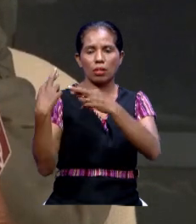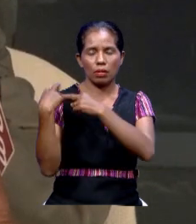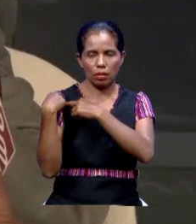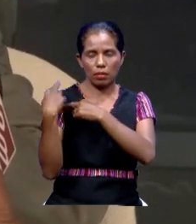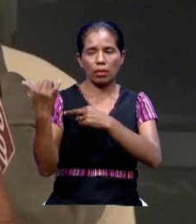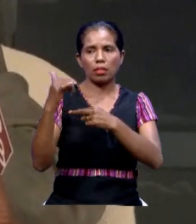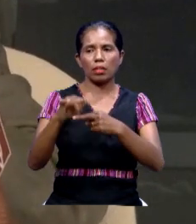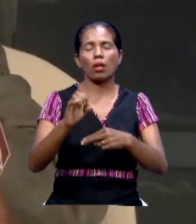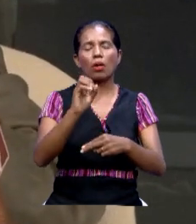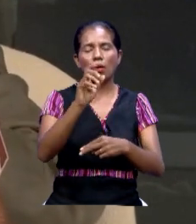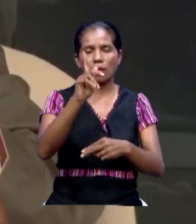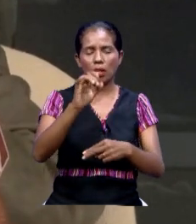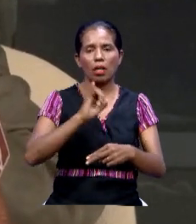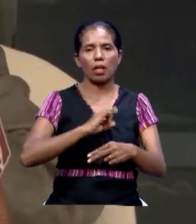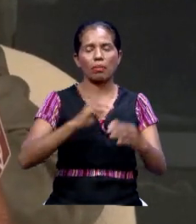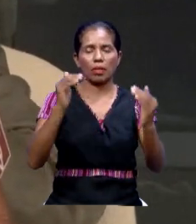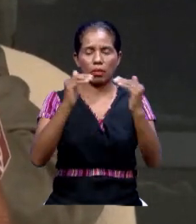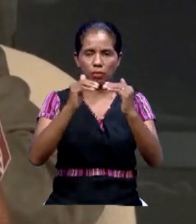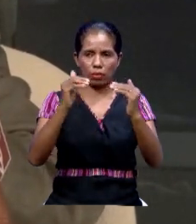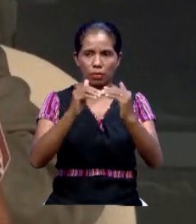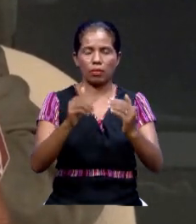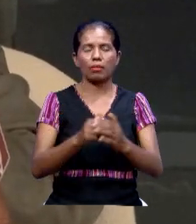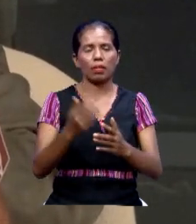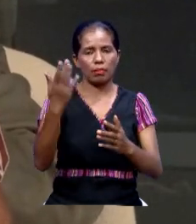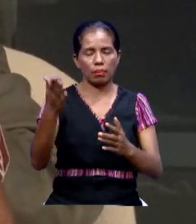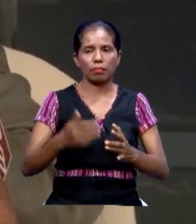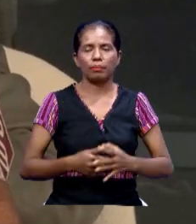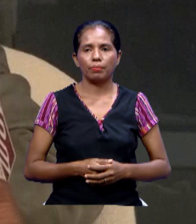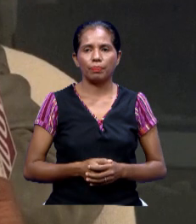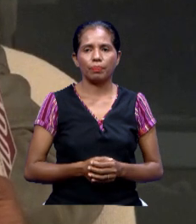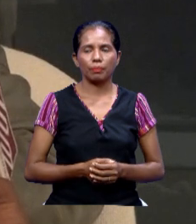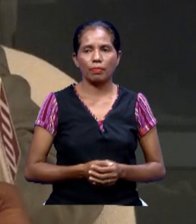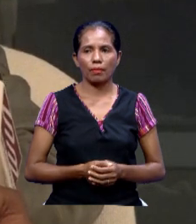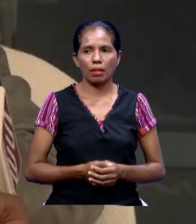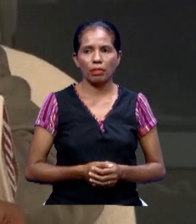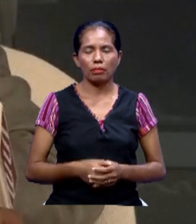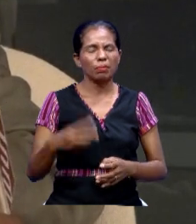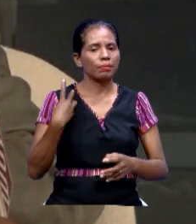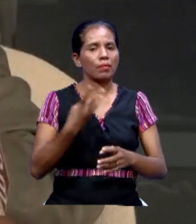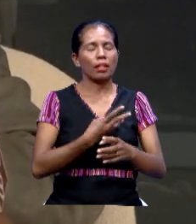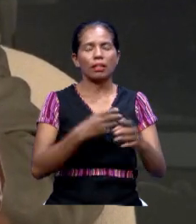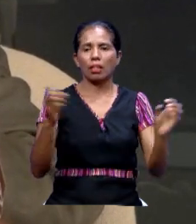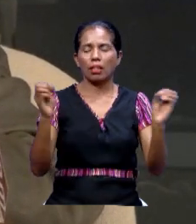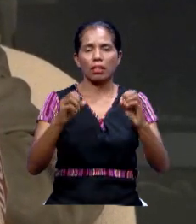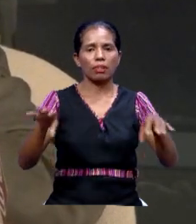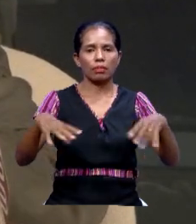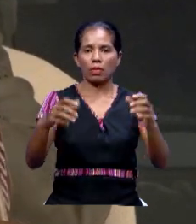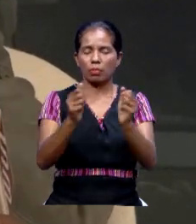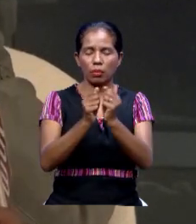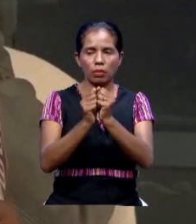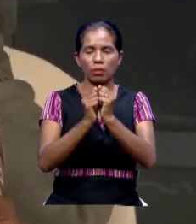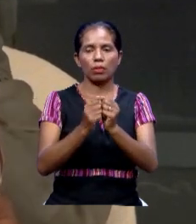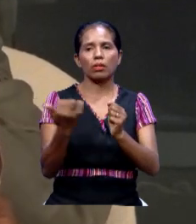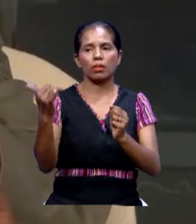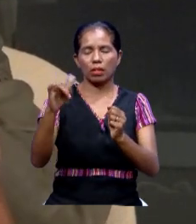há uma conferência né e da ba. E tal aí a relação o cira, há o caracare,